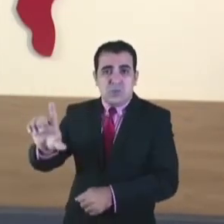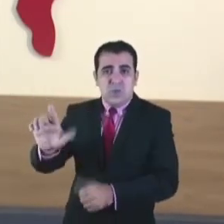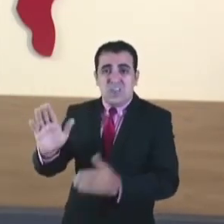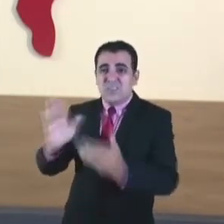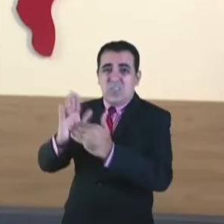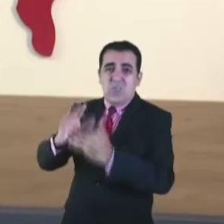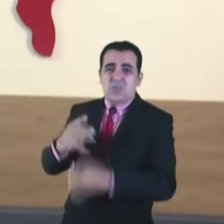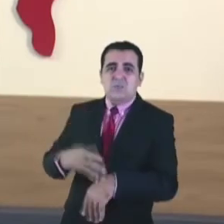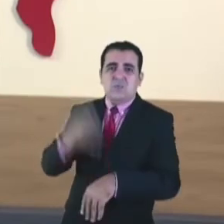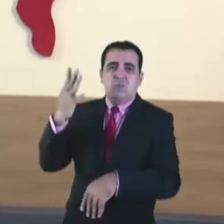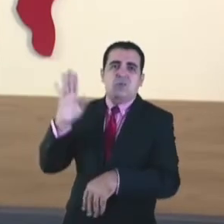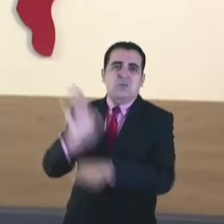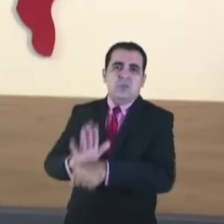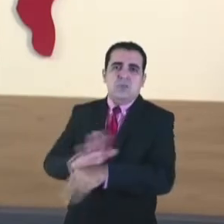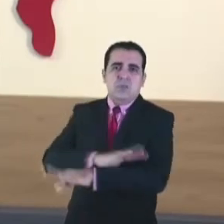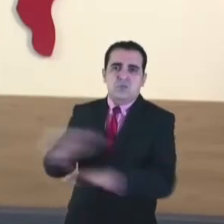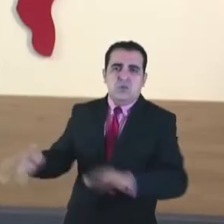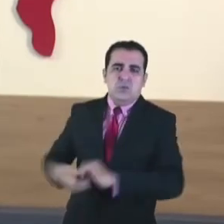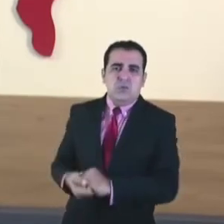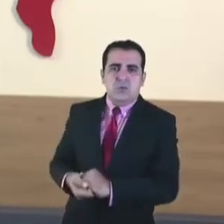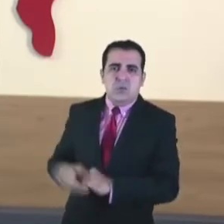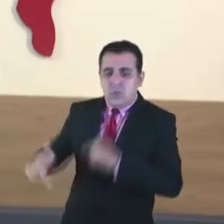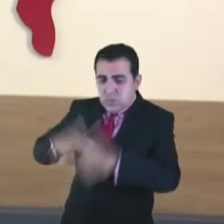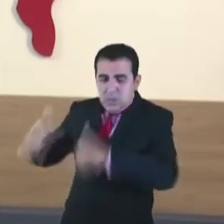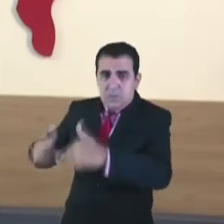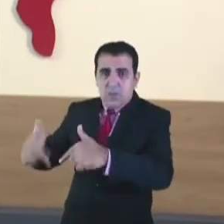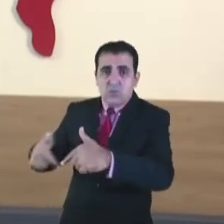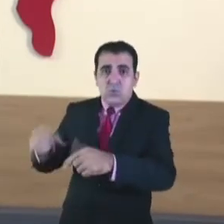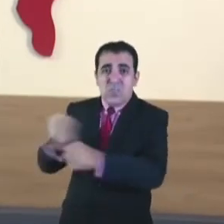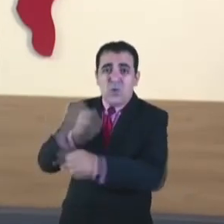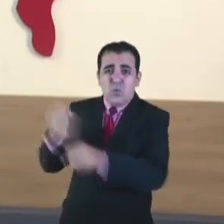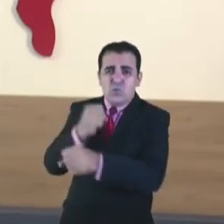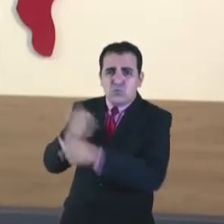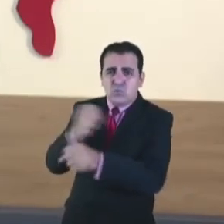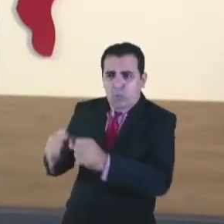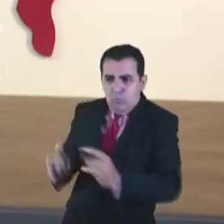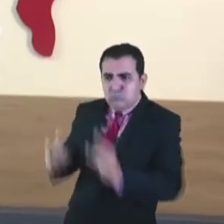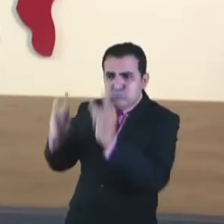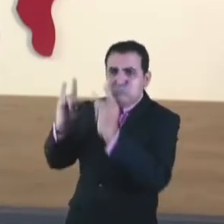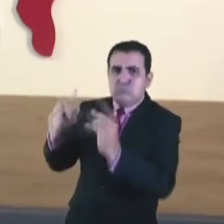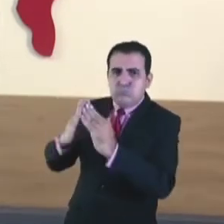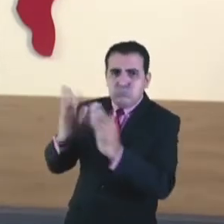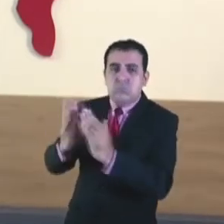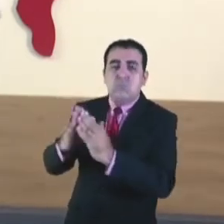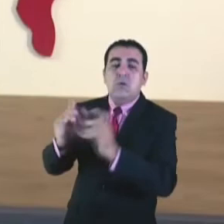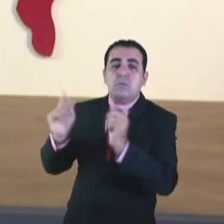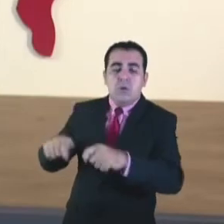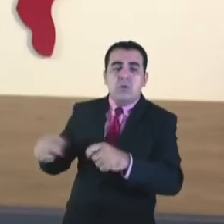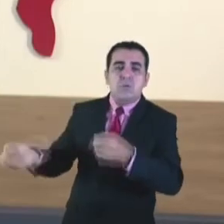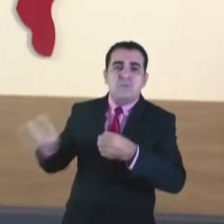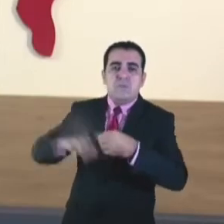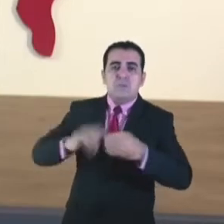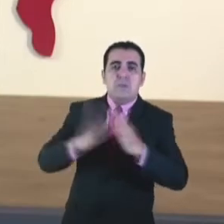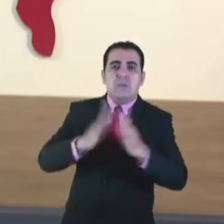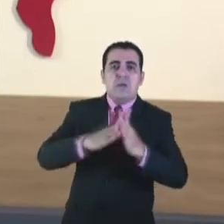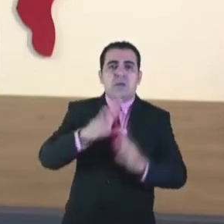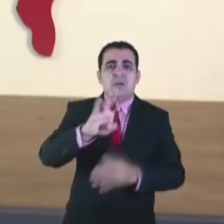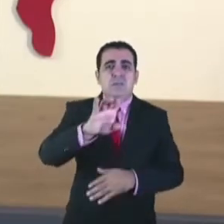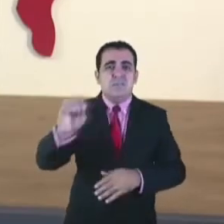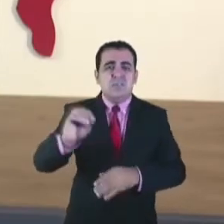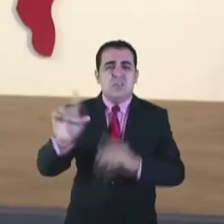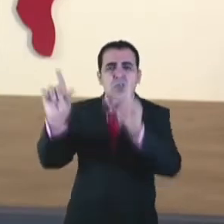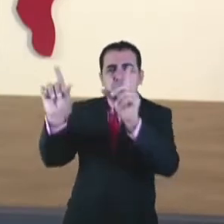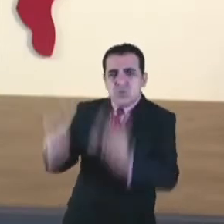horário máximo, para que as pessoas, os trabalhadores e trabalhadoras da construção civil possam voltar para casa mais cedo e diminuir